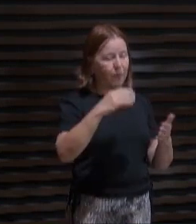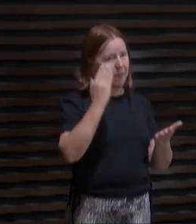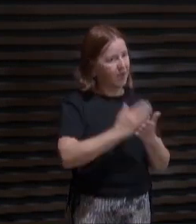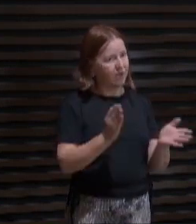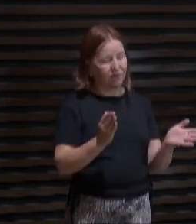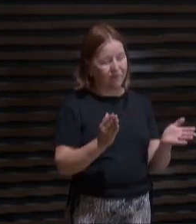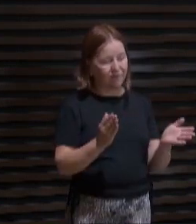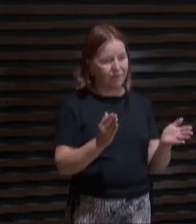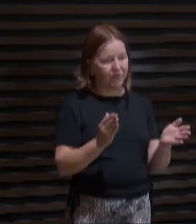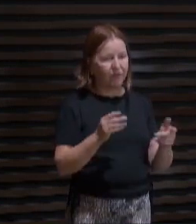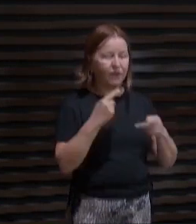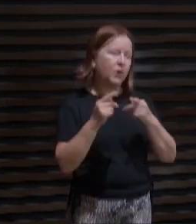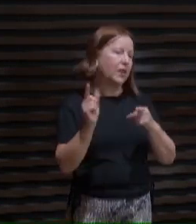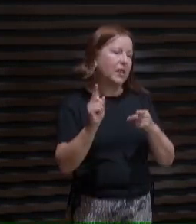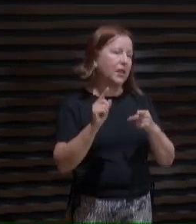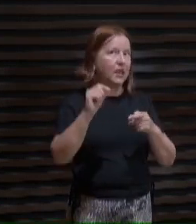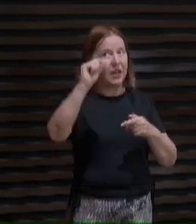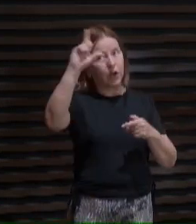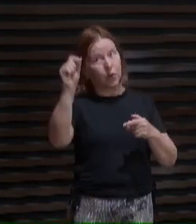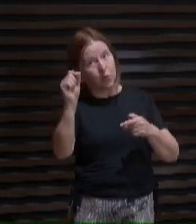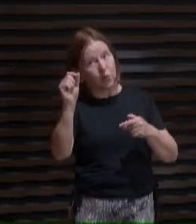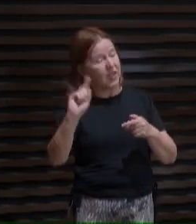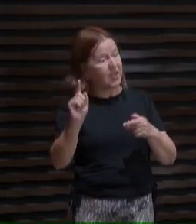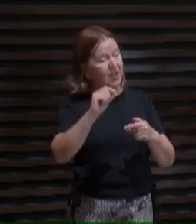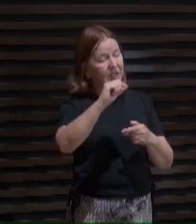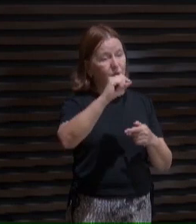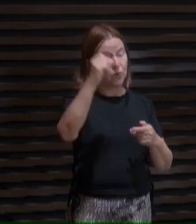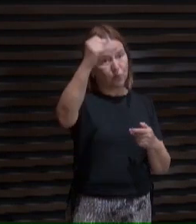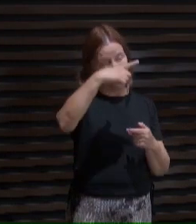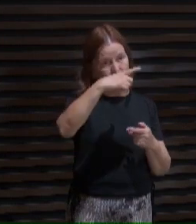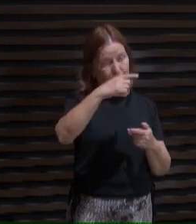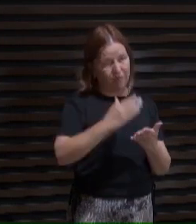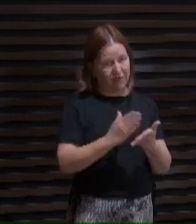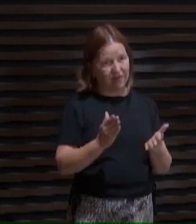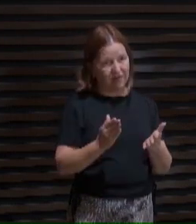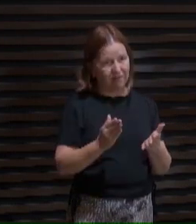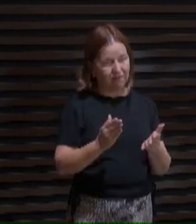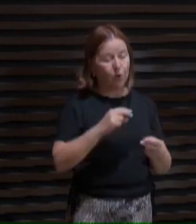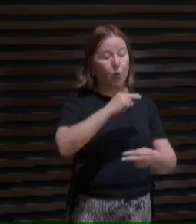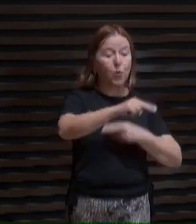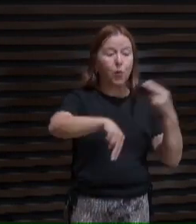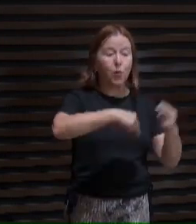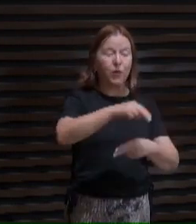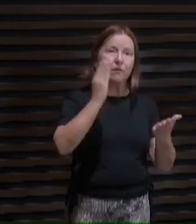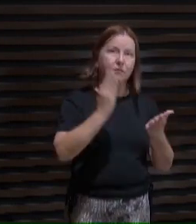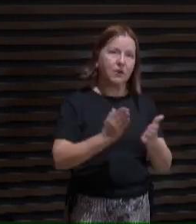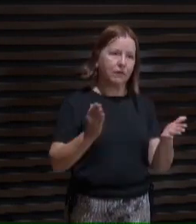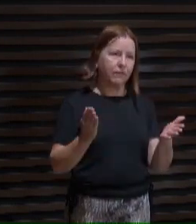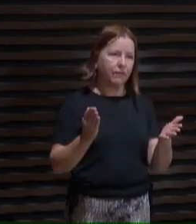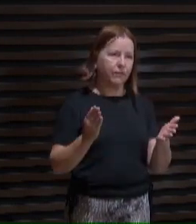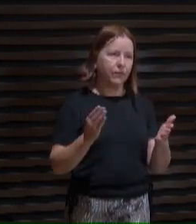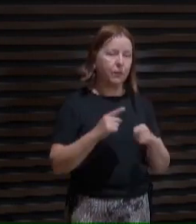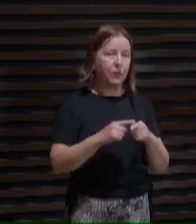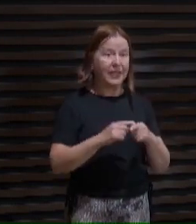a lua nem o sol que pararam, foi o universo. Porque se o